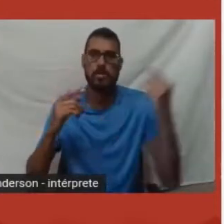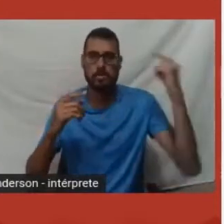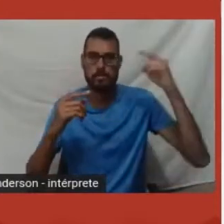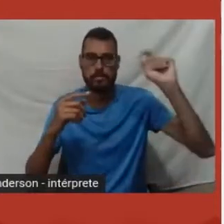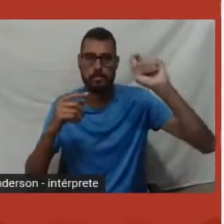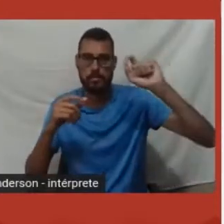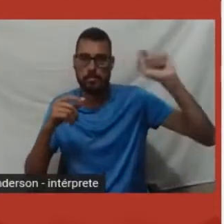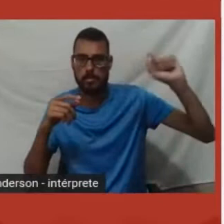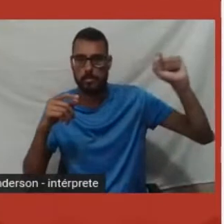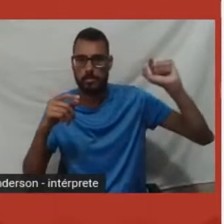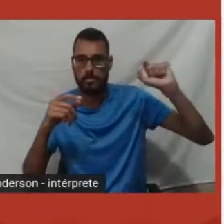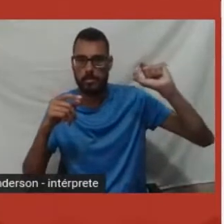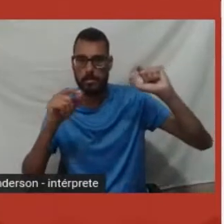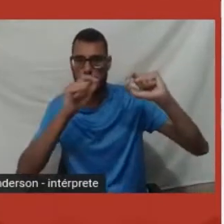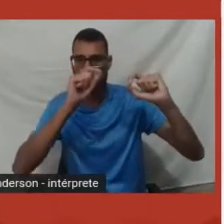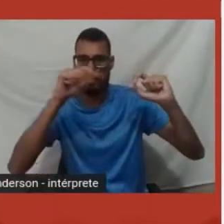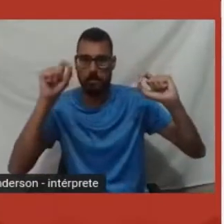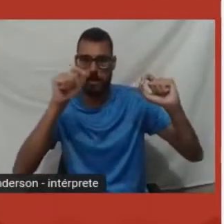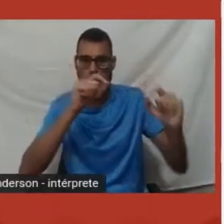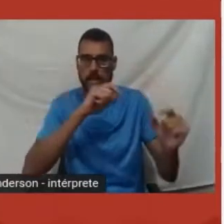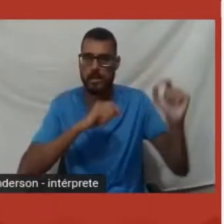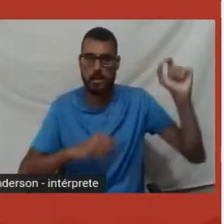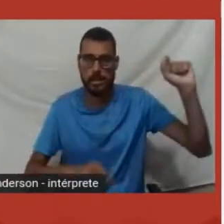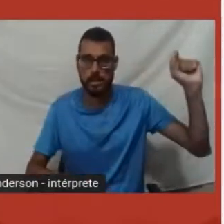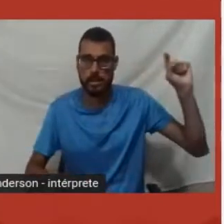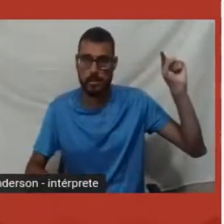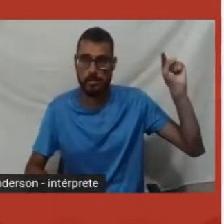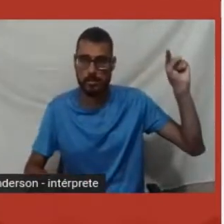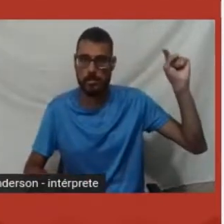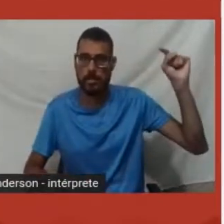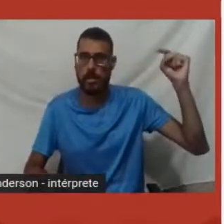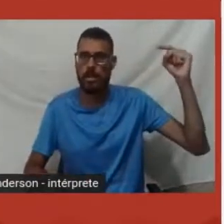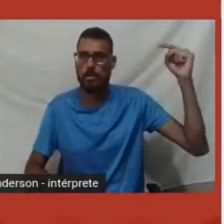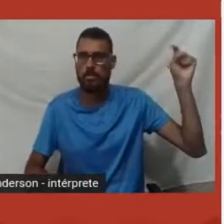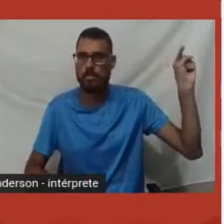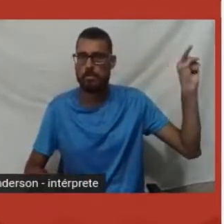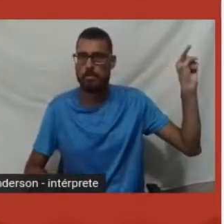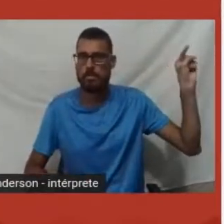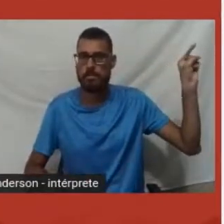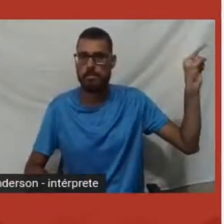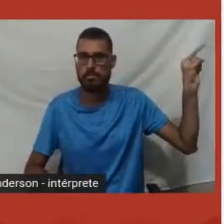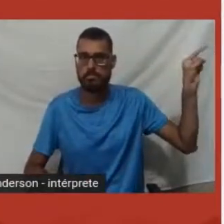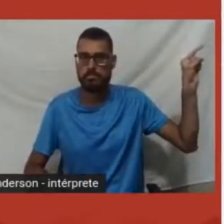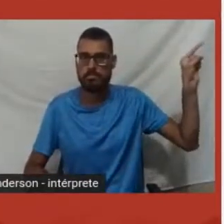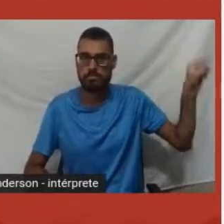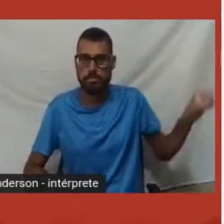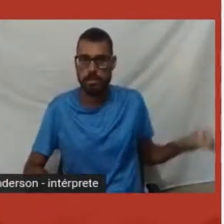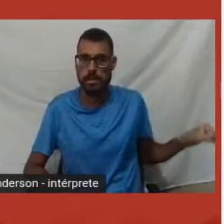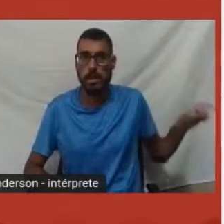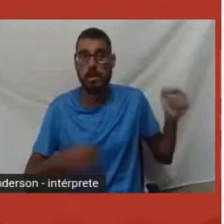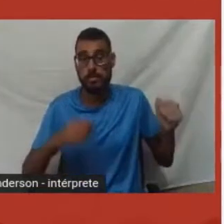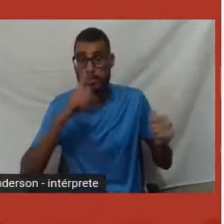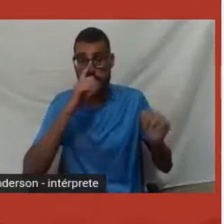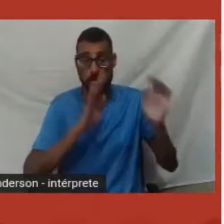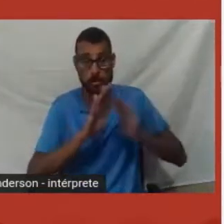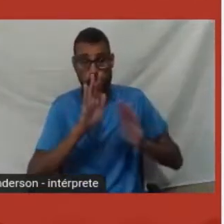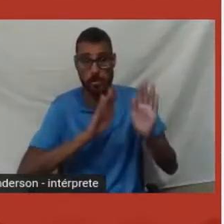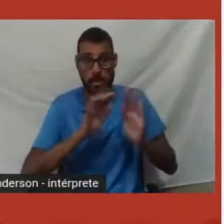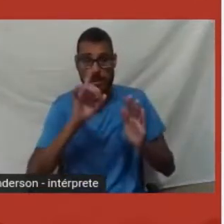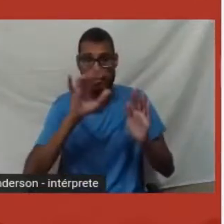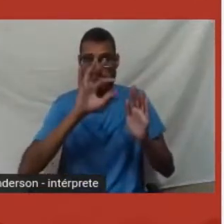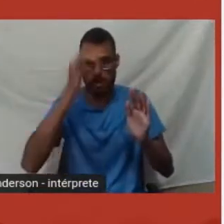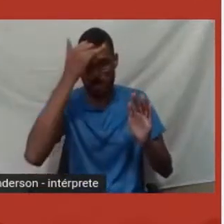é o único que a gente tem que tomar um pouco mais de cuidado, porque senão a gente risca a lousa, vamos dizer